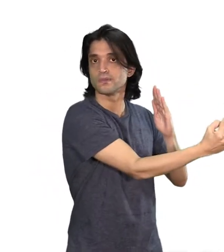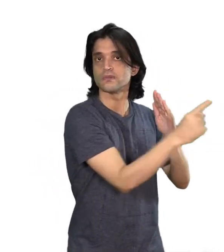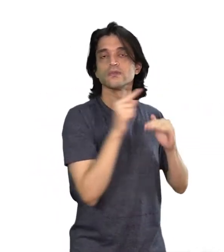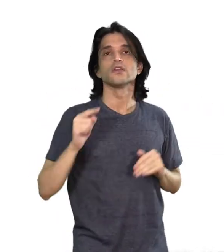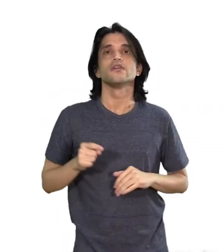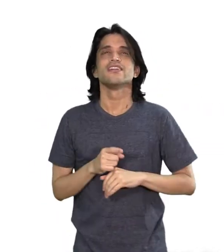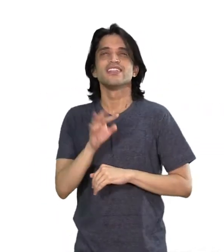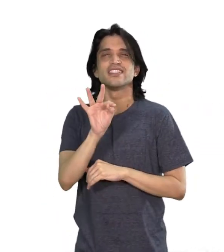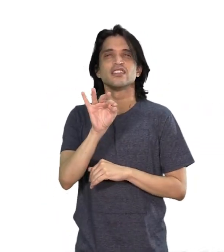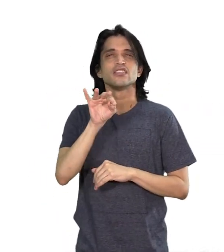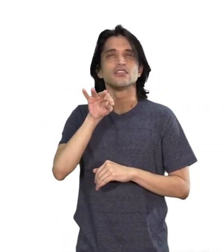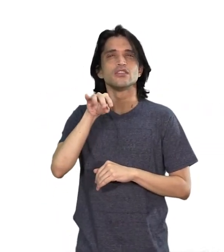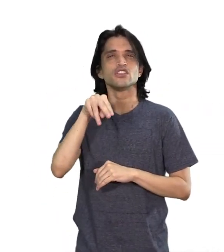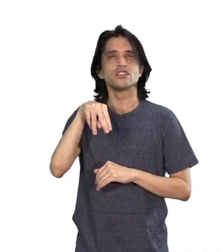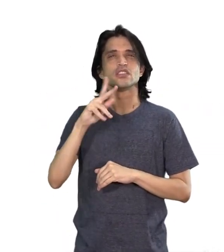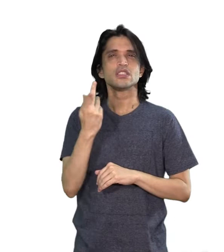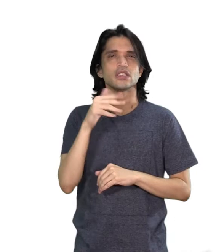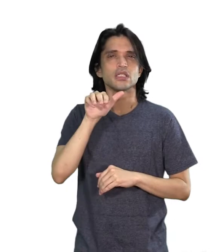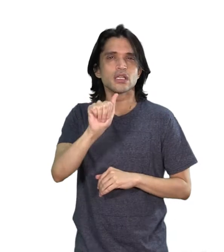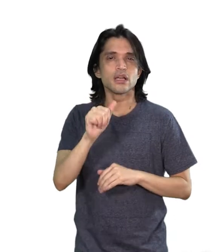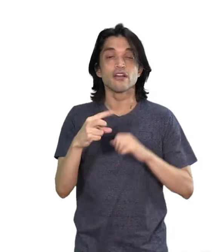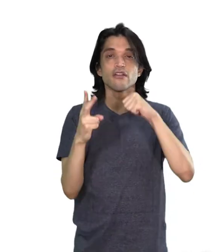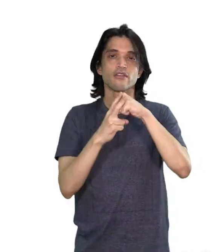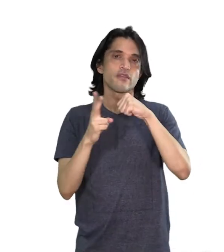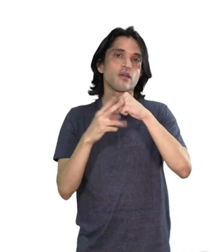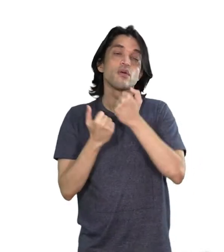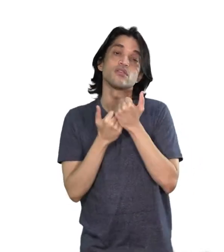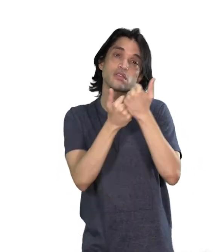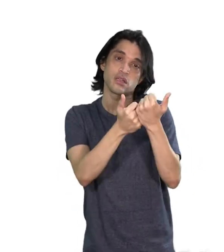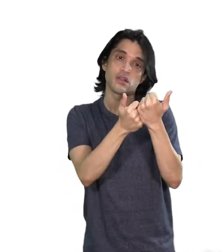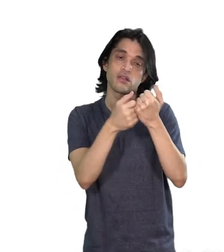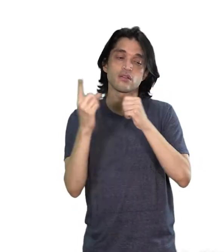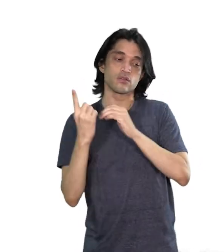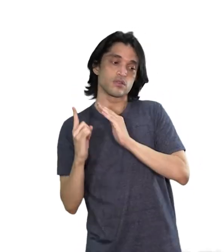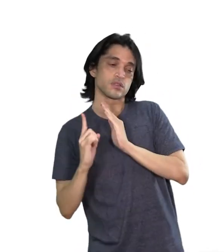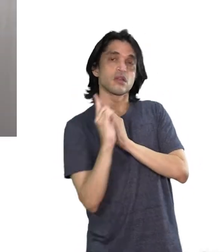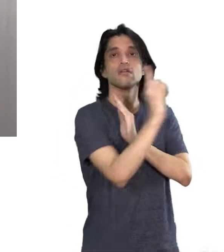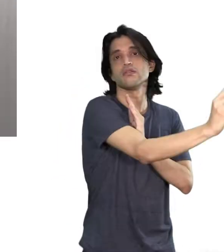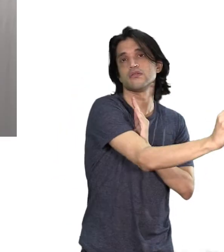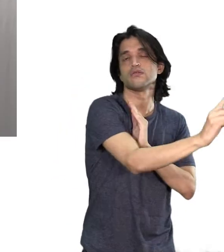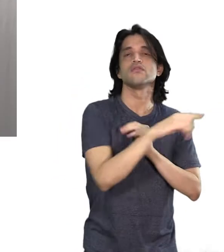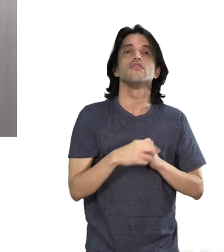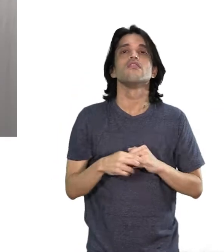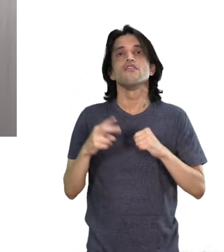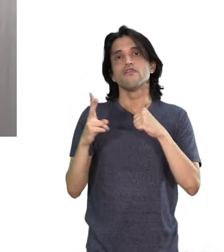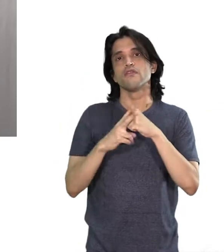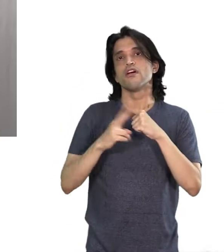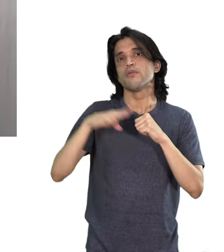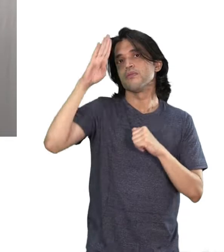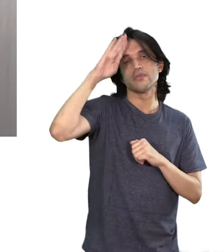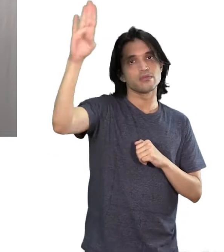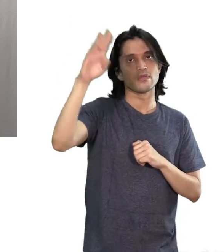onde tinha é o verbo auxiliar e saído o principal, certo? Peraí.